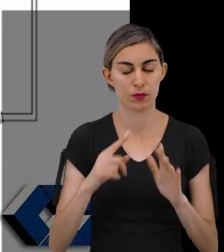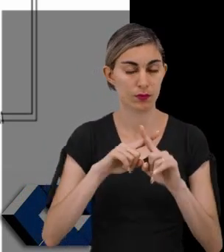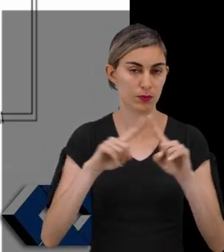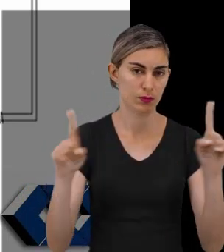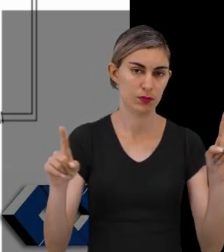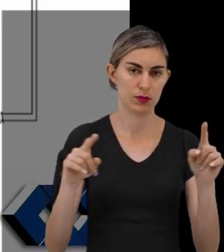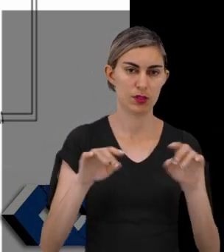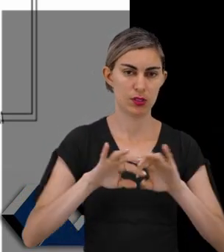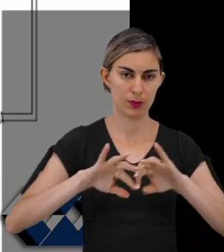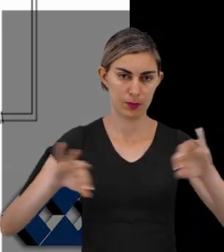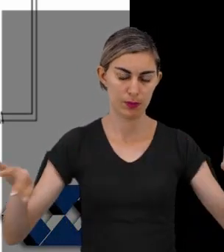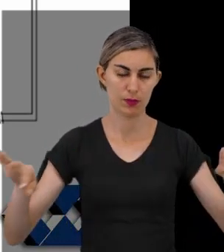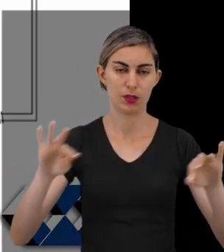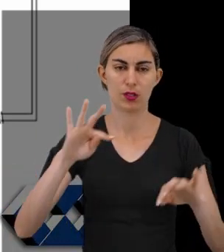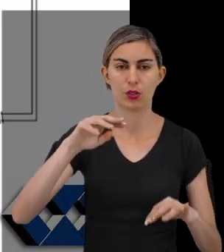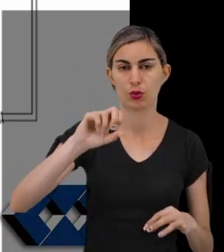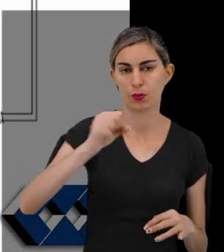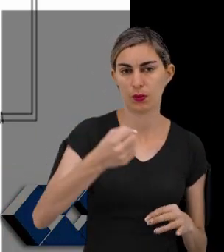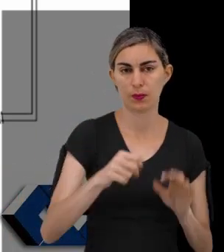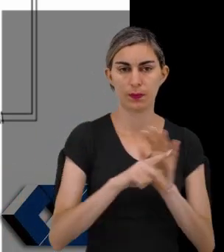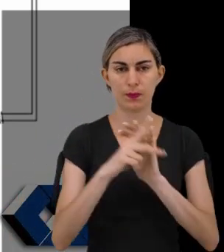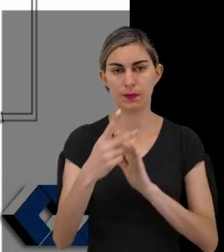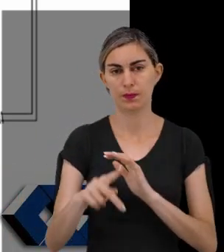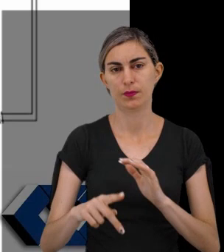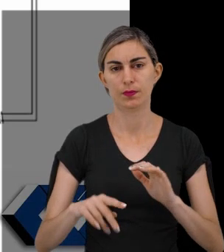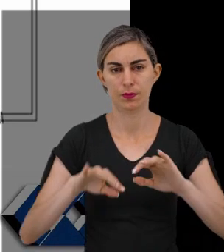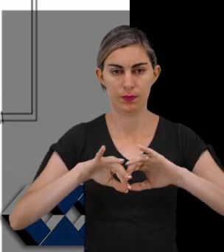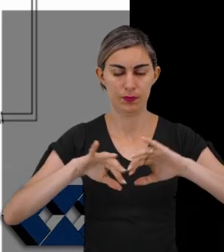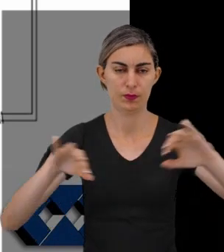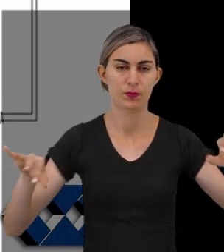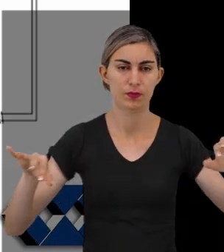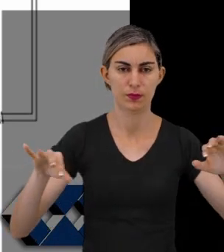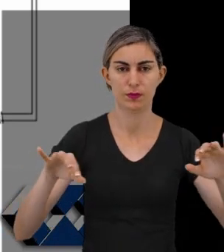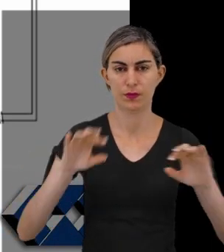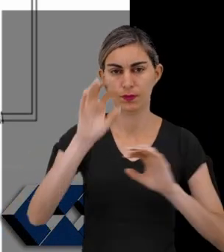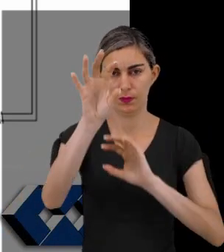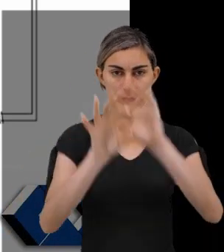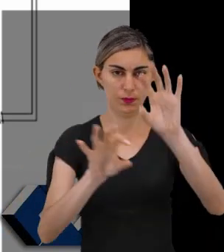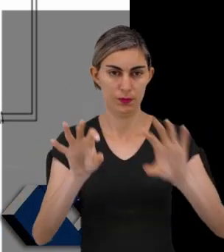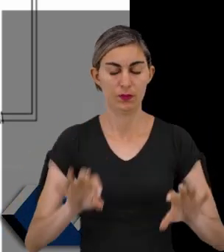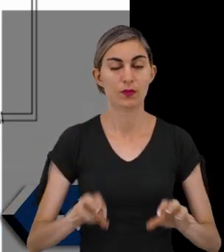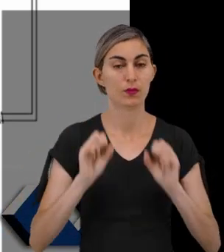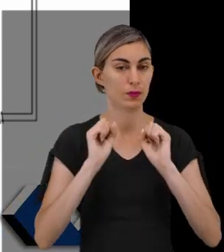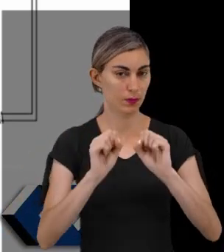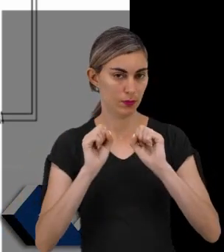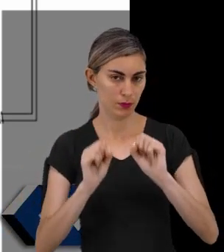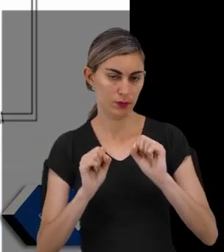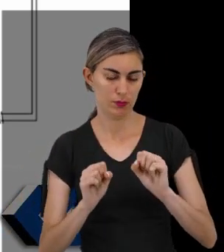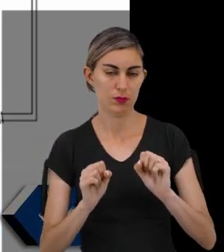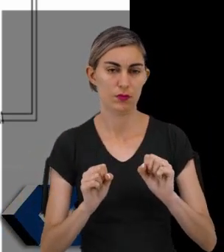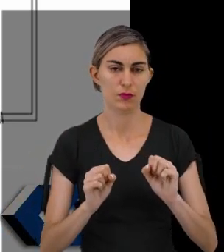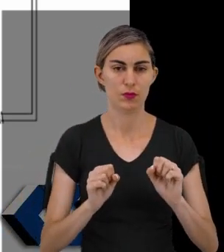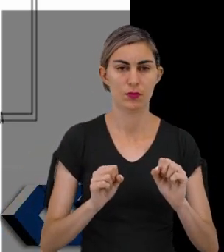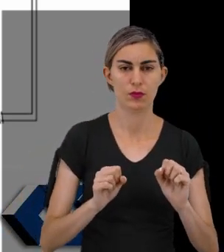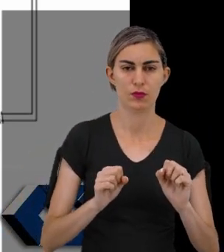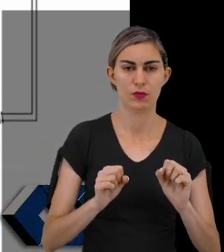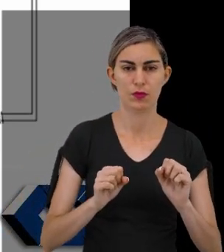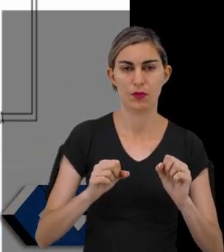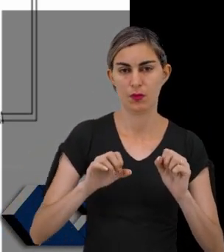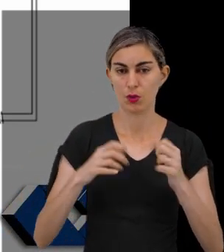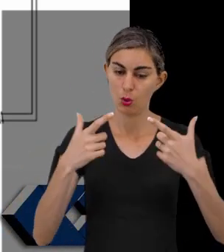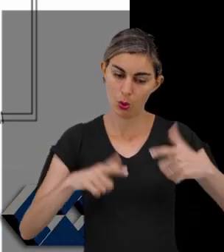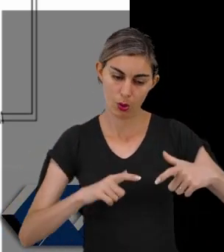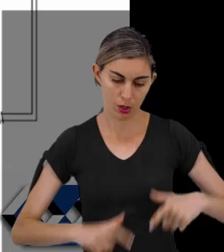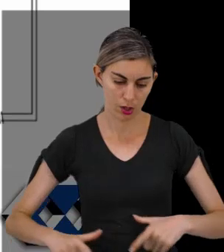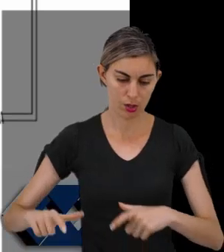de separar as tomadas de uso geral e específico, a gente tem que separar também os circuitos, que aí eles podem ser por